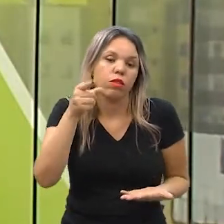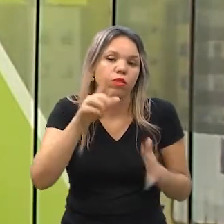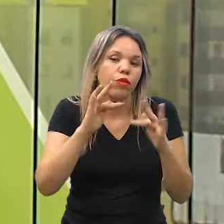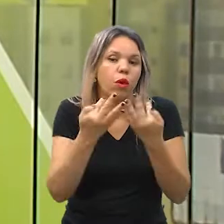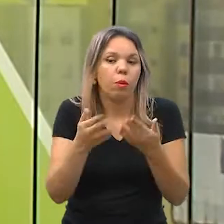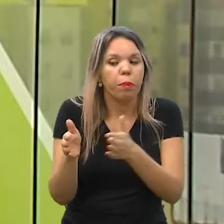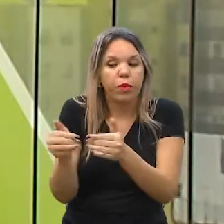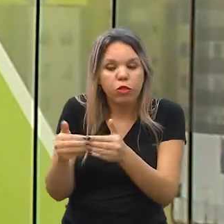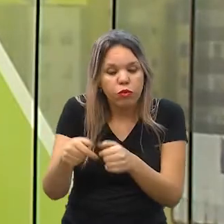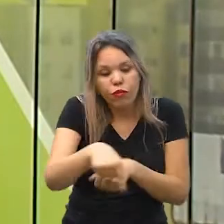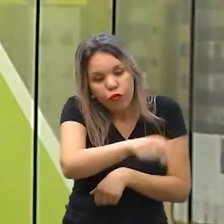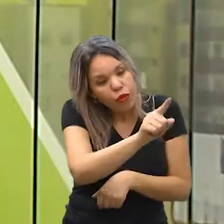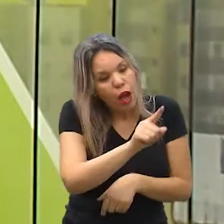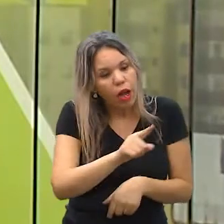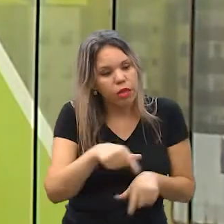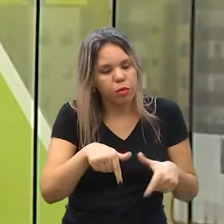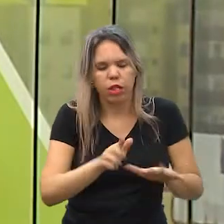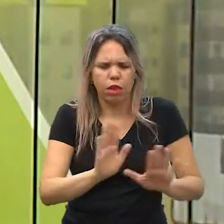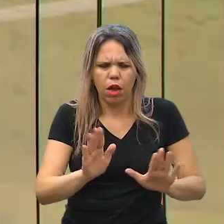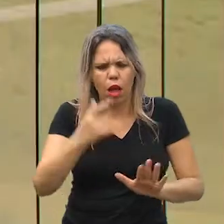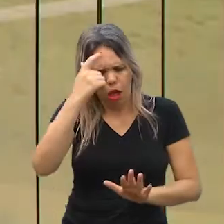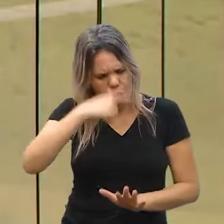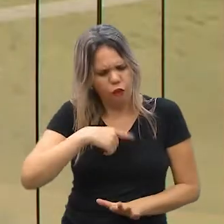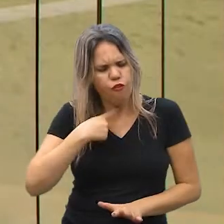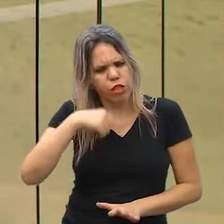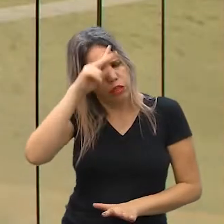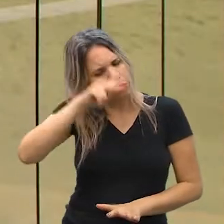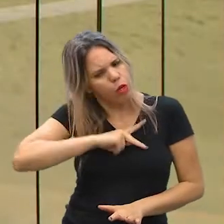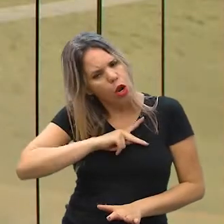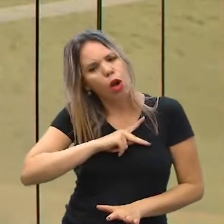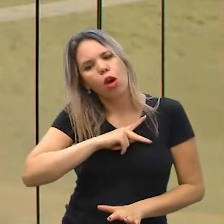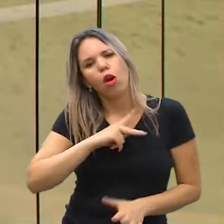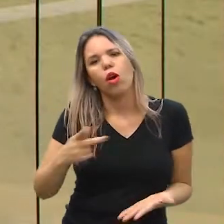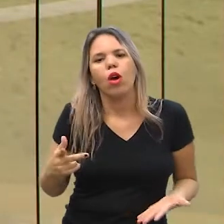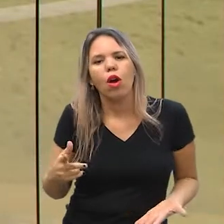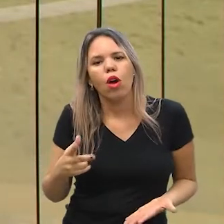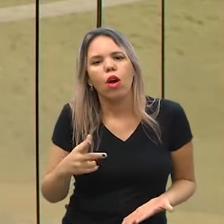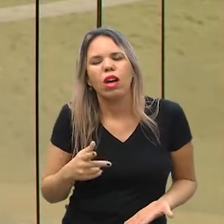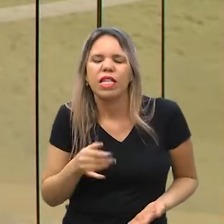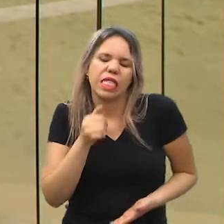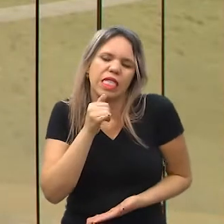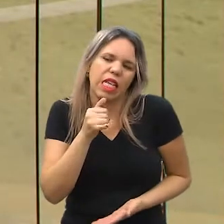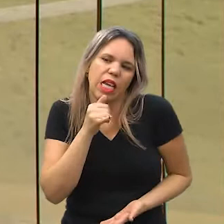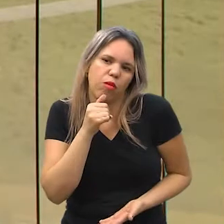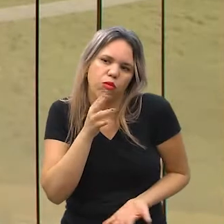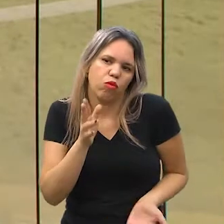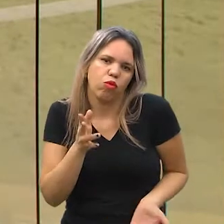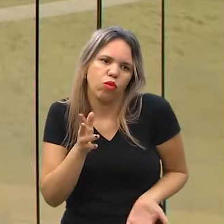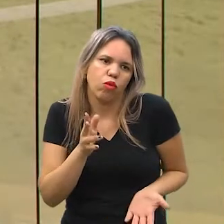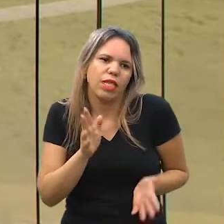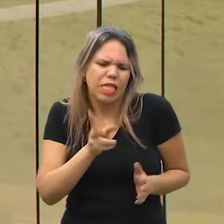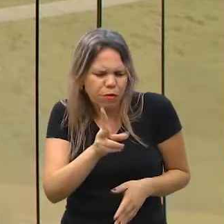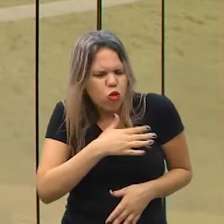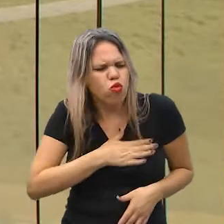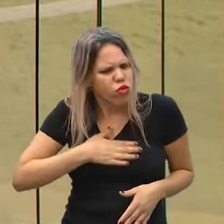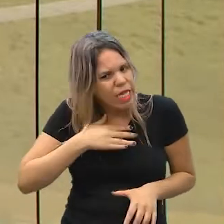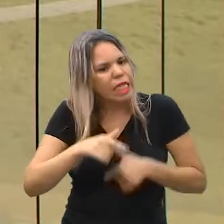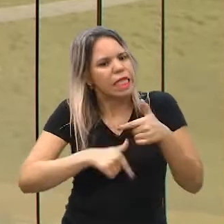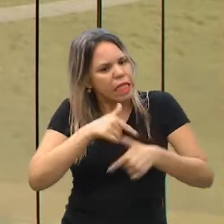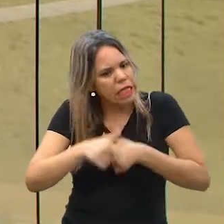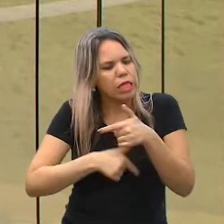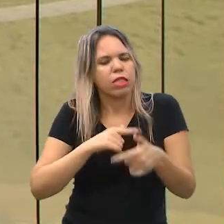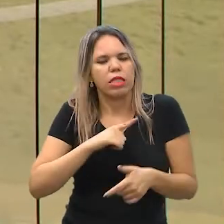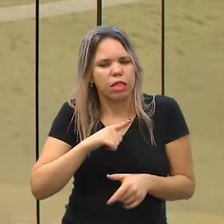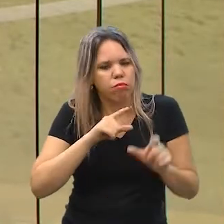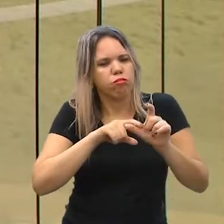Os seus pais pediram? Partiu de você? Não, sempre partiu de mim. Eu sempre sempre gostei de trabalhar.